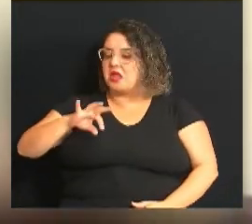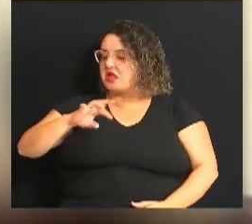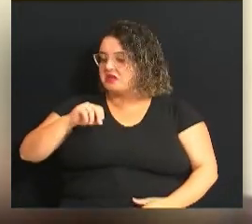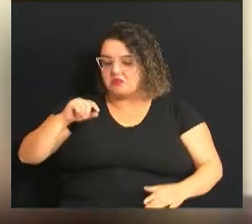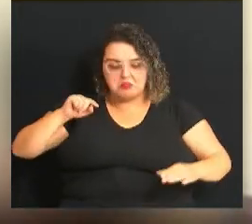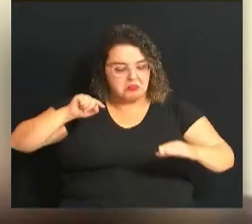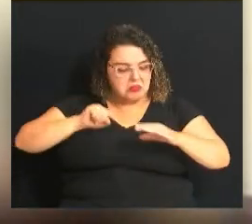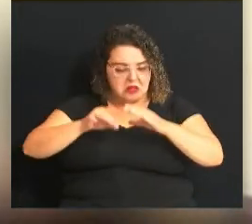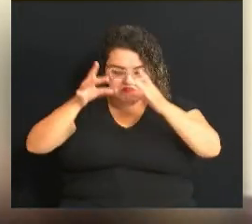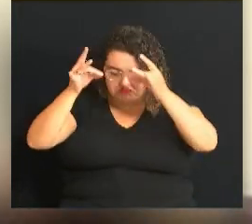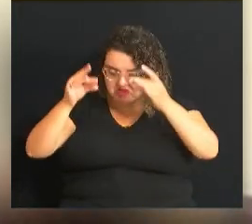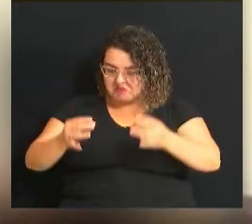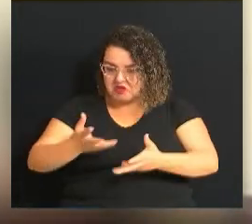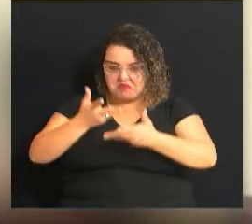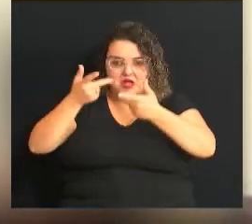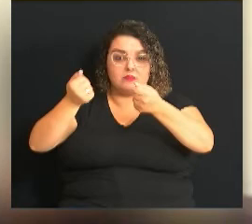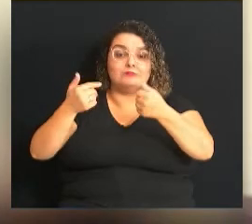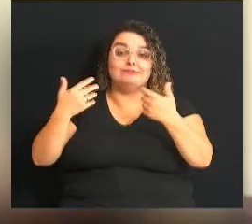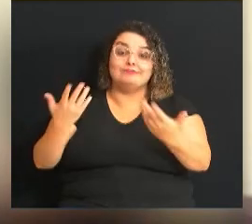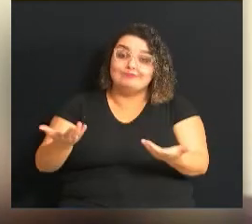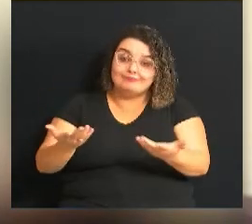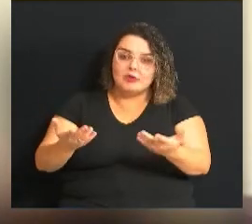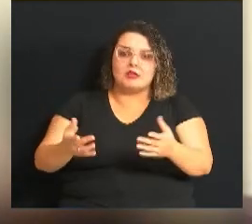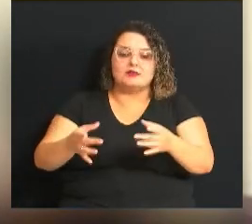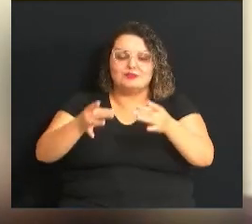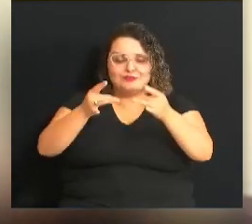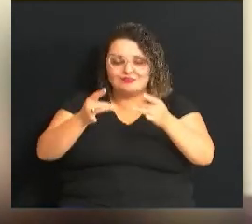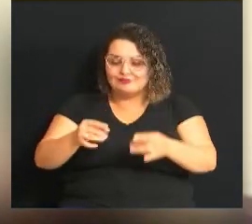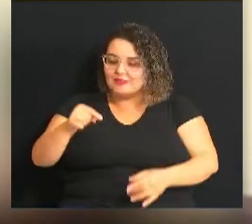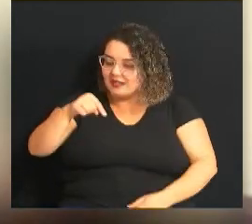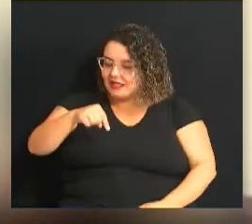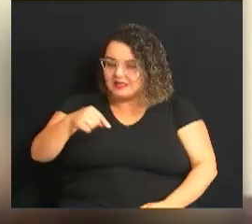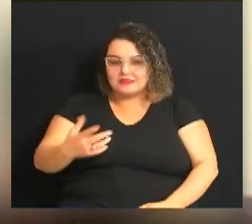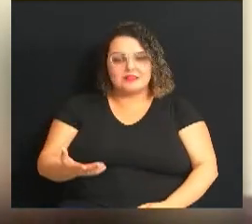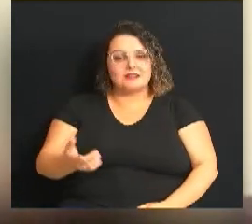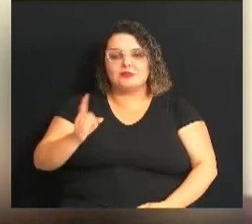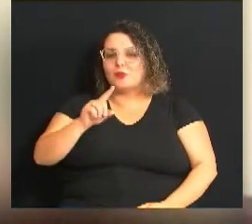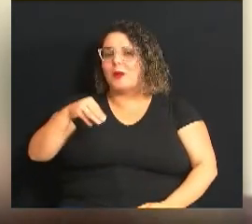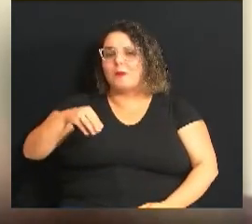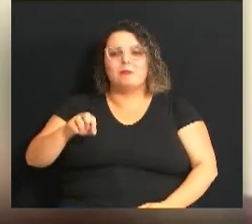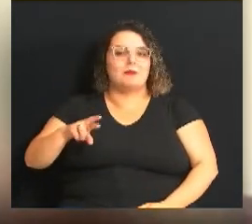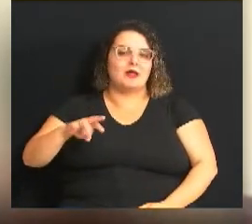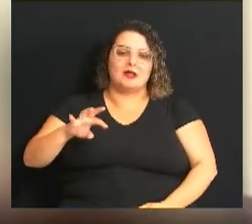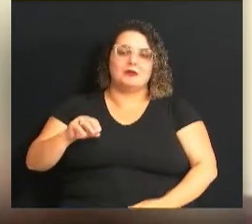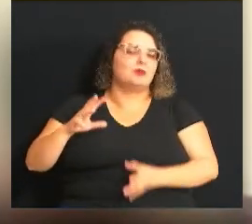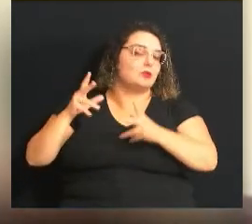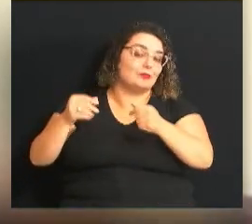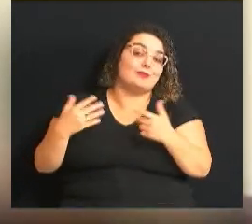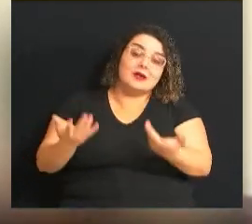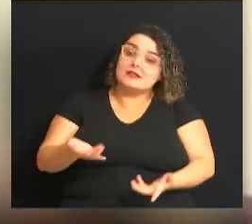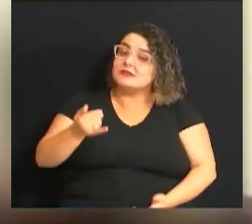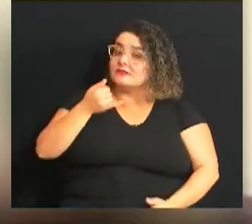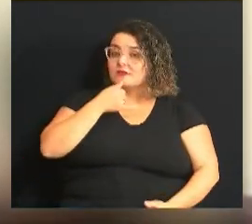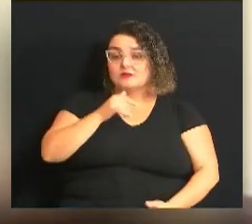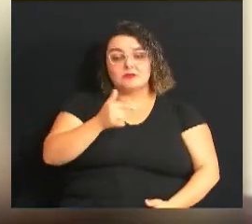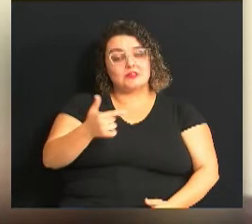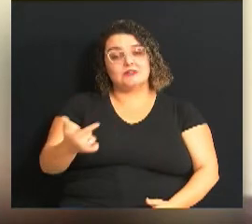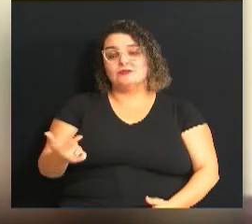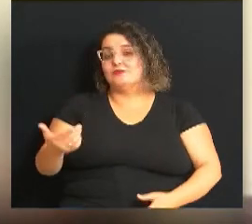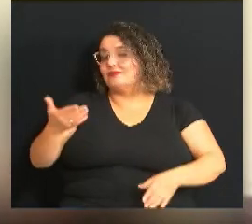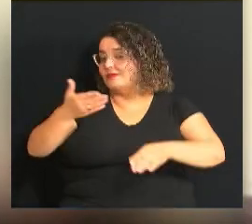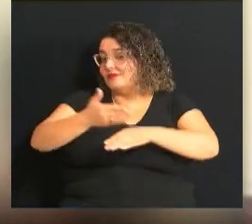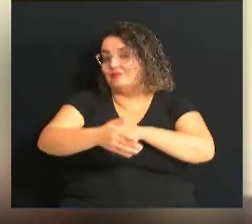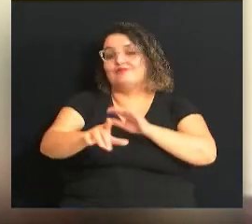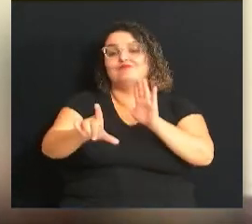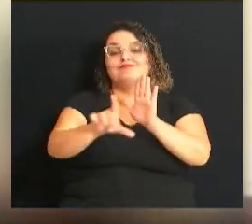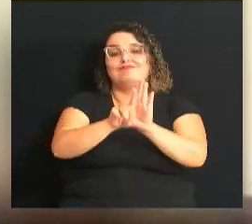desta comissão não são os méritos. Muitas vezes o mérito é total, mas infelizmente ele não passa pela